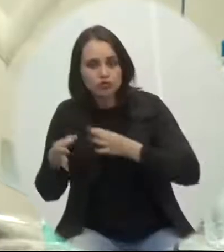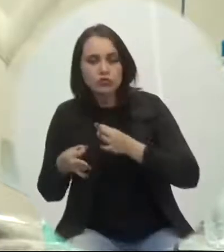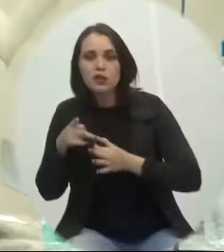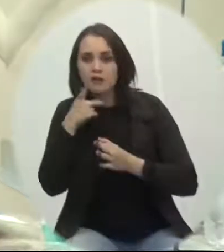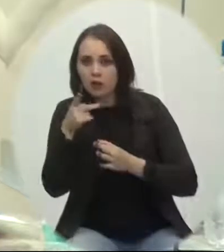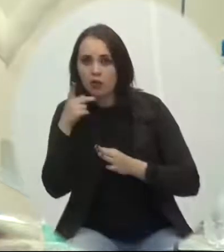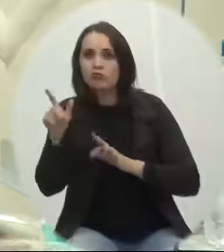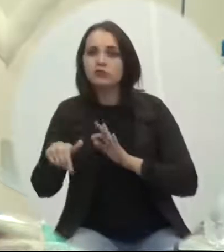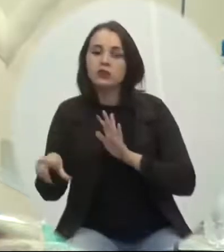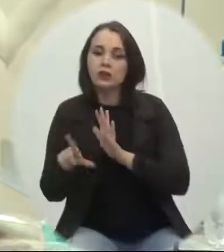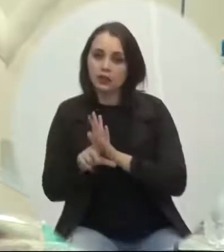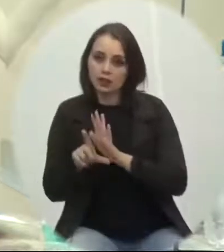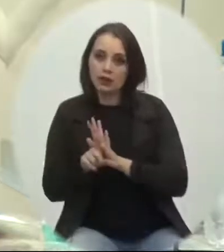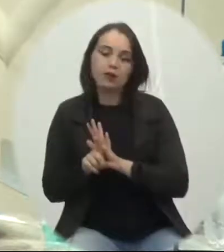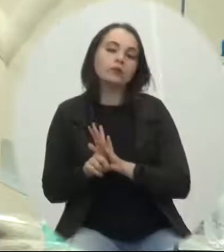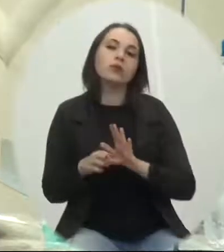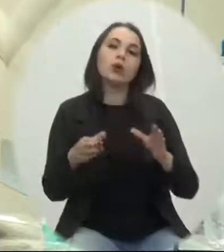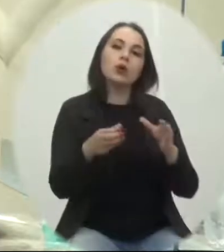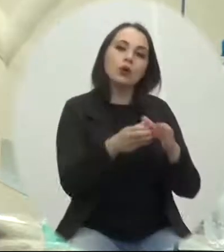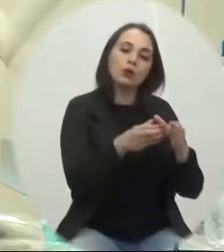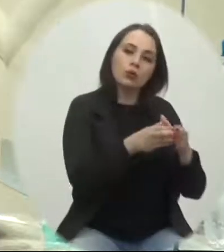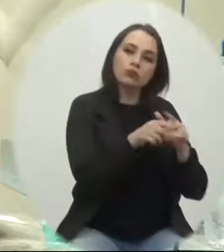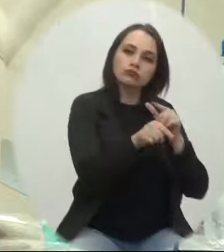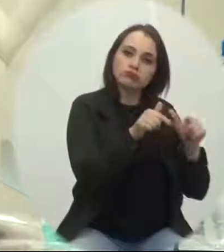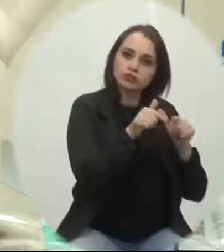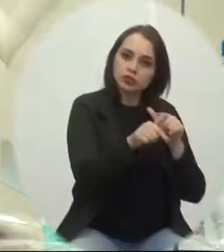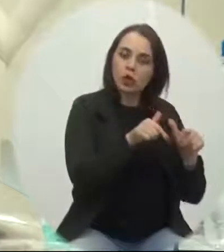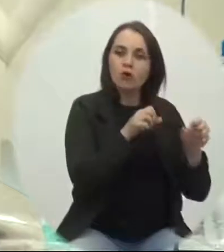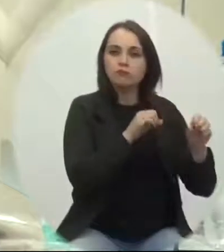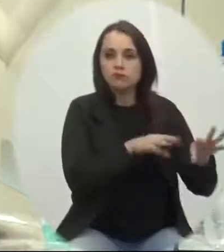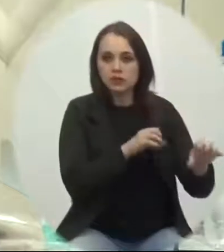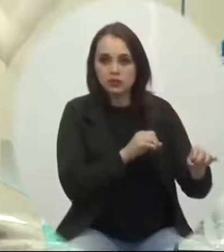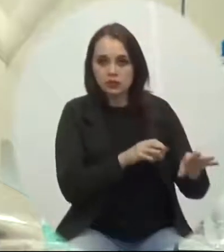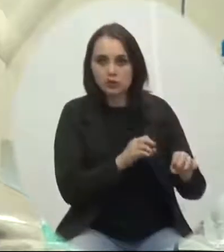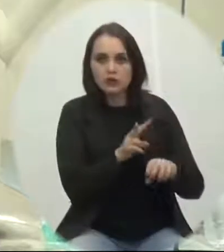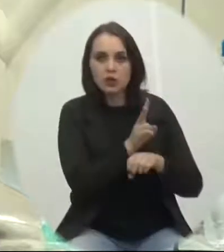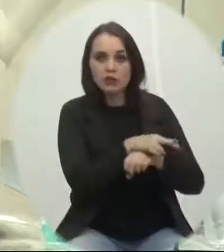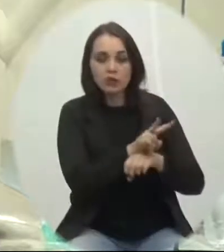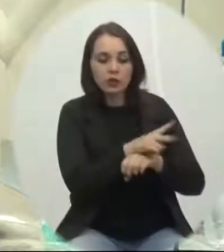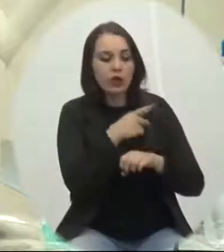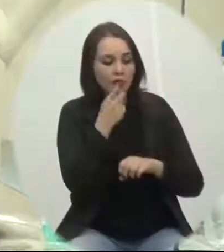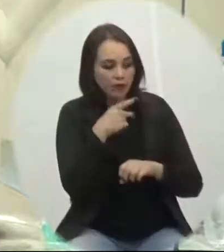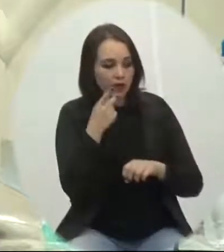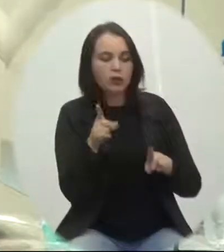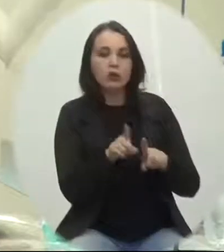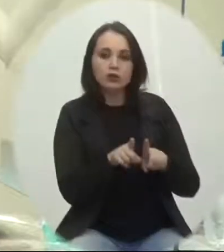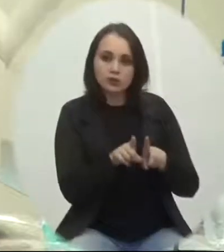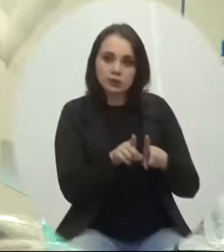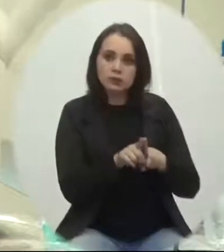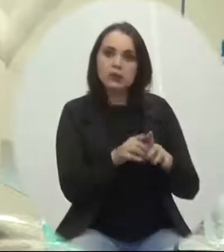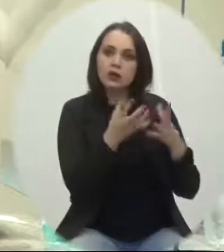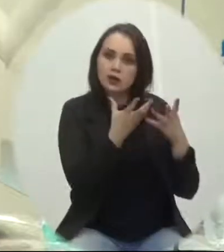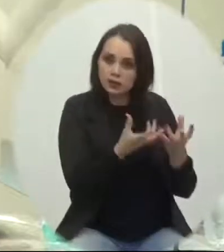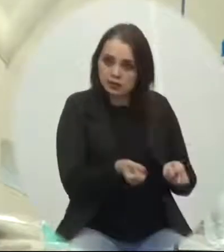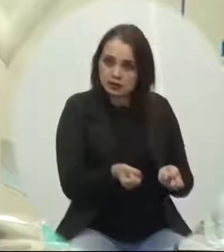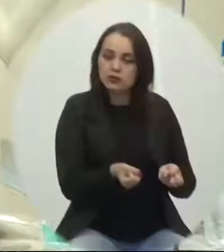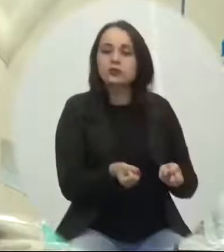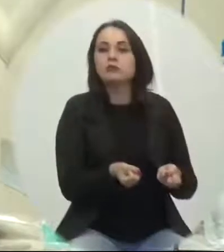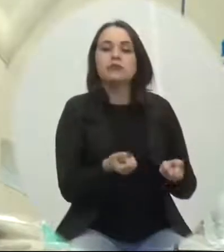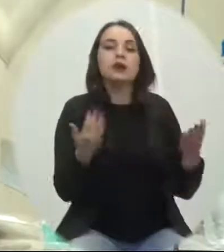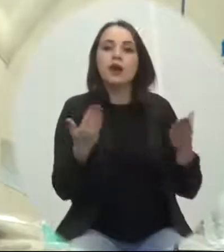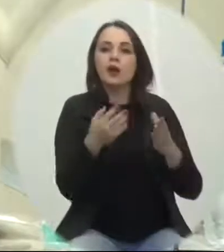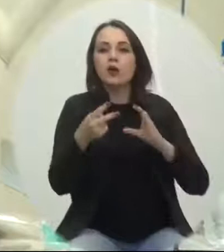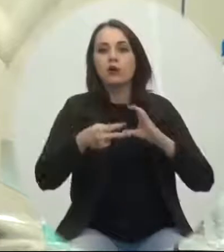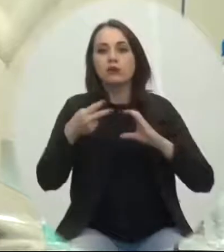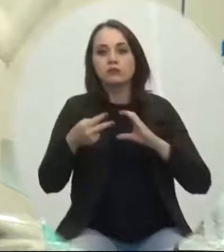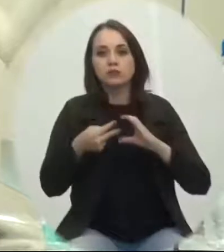constitucionalidade as comissões de obras de educação e de fiscalização opinaram pela aprovação e encaminhamento ao